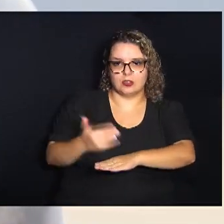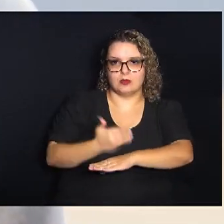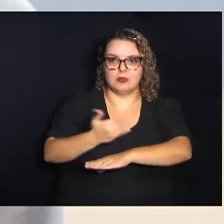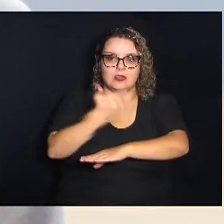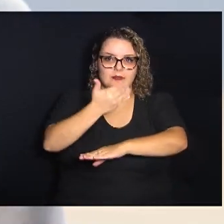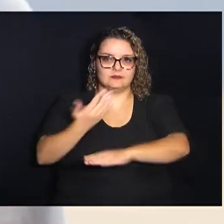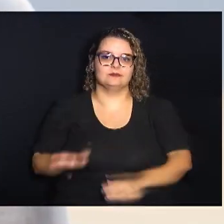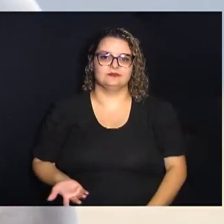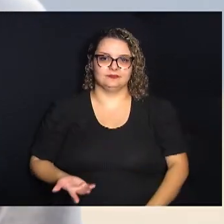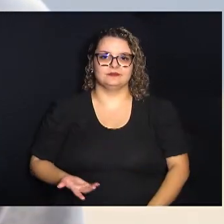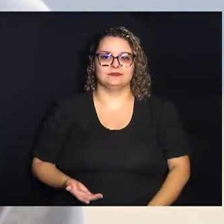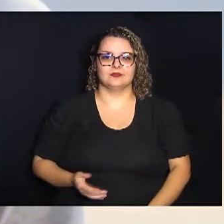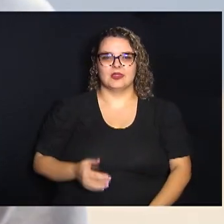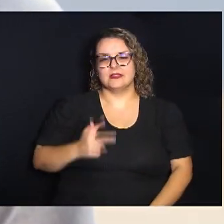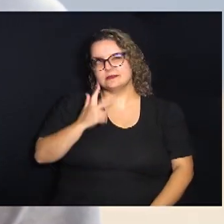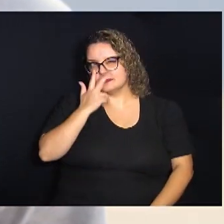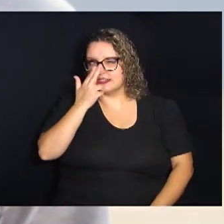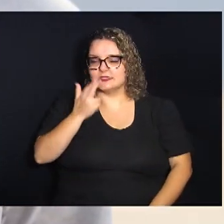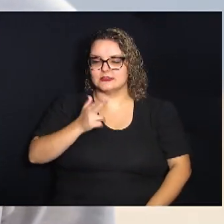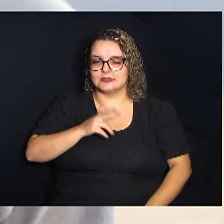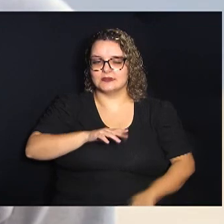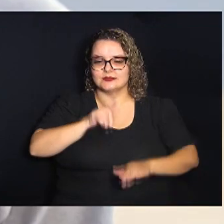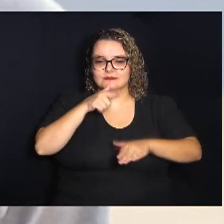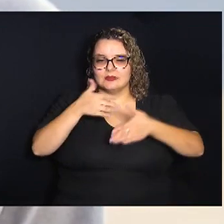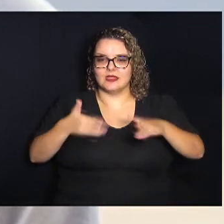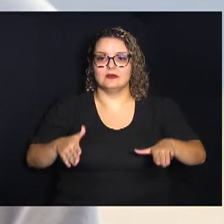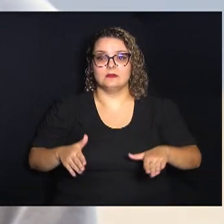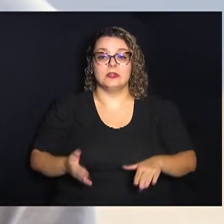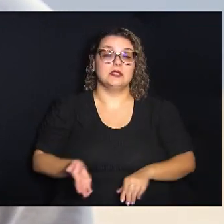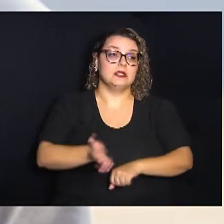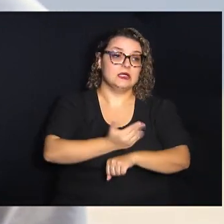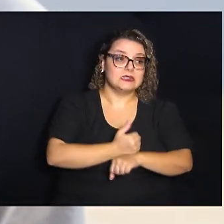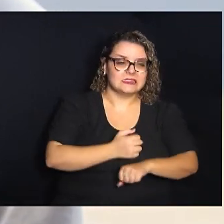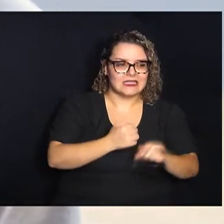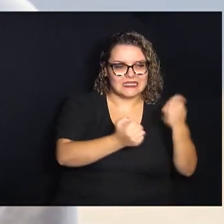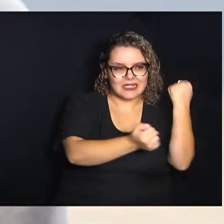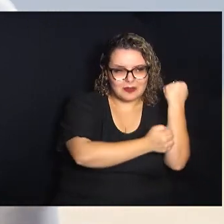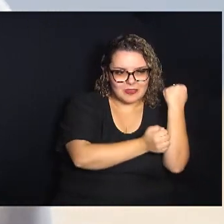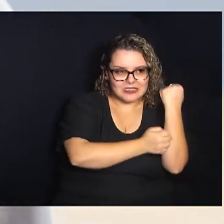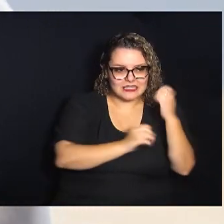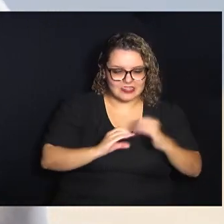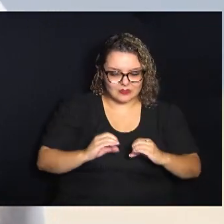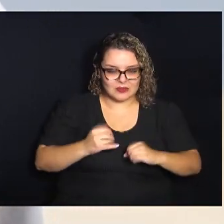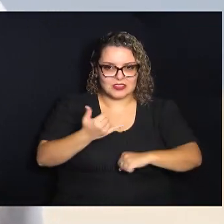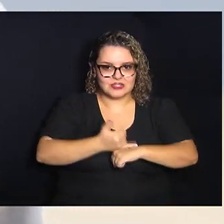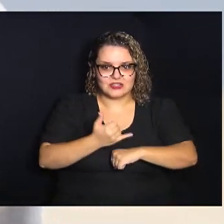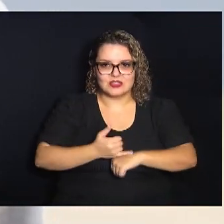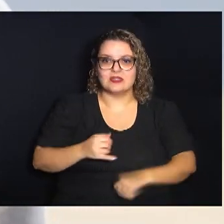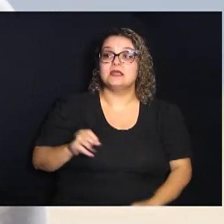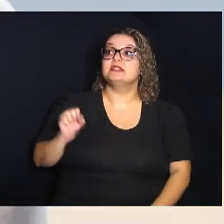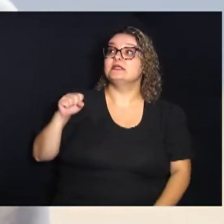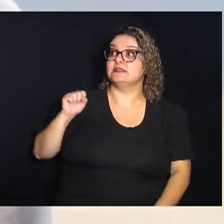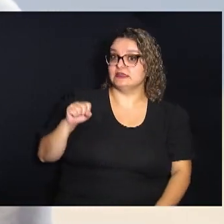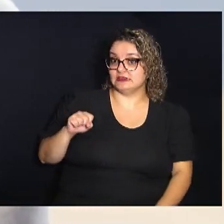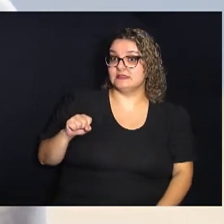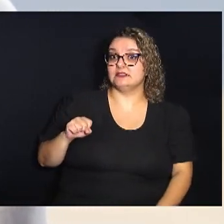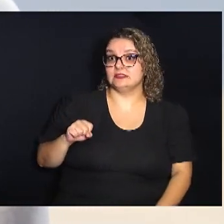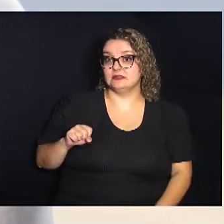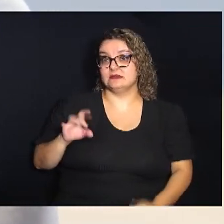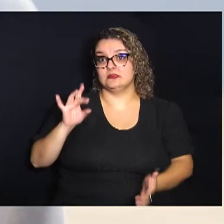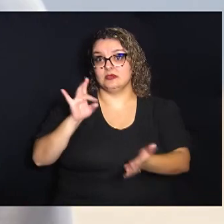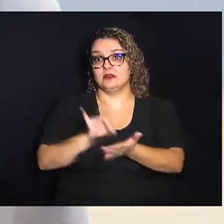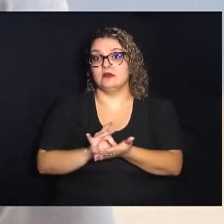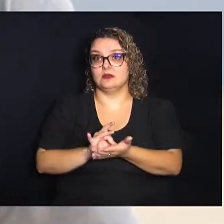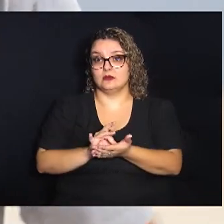de mar e tal. E antes o skate era madeira e a rodinha era feita de metal, né? Exato, era tipo, na real,